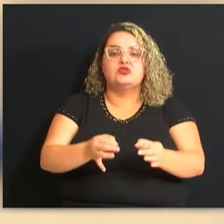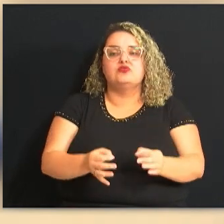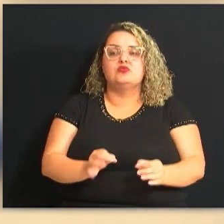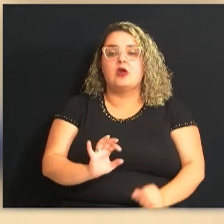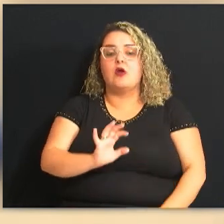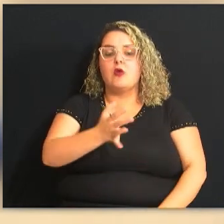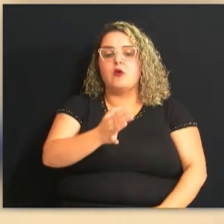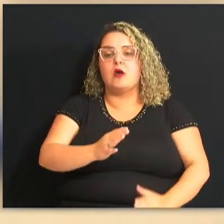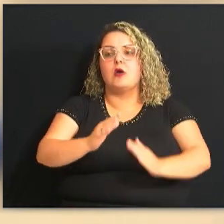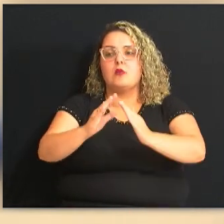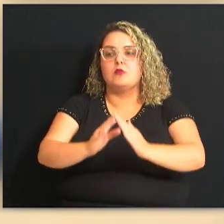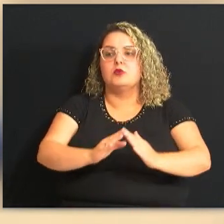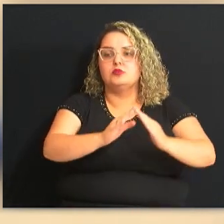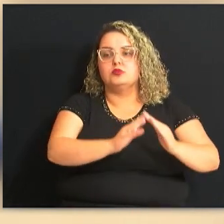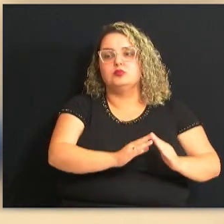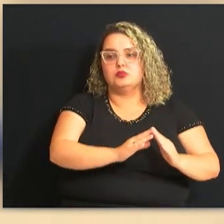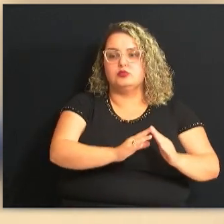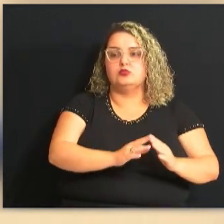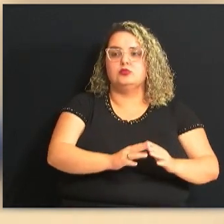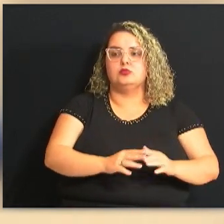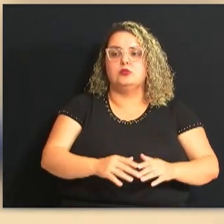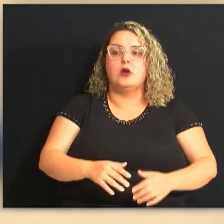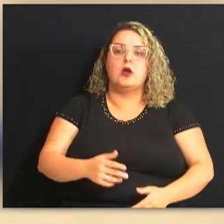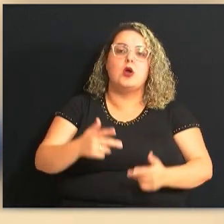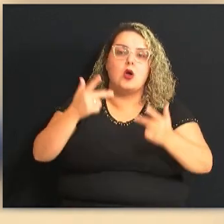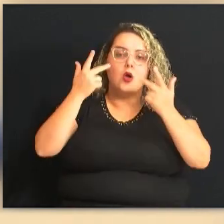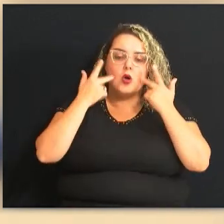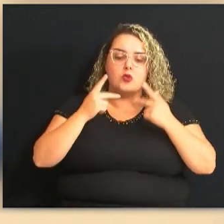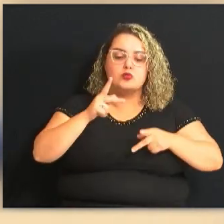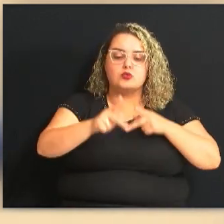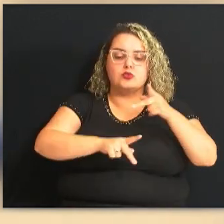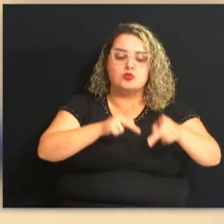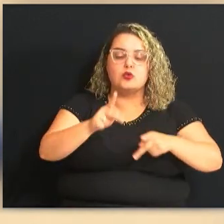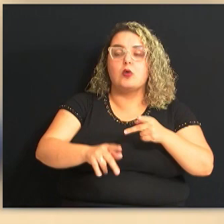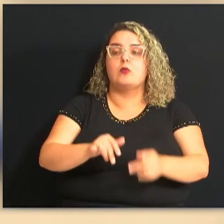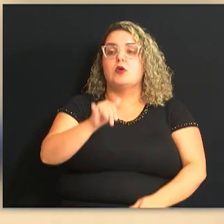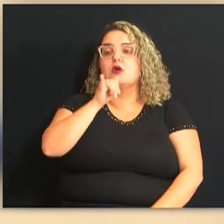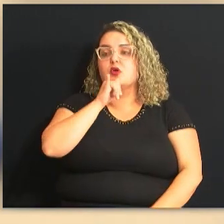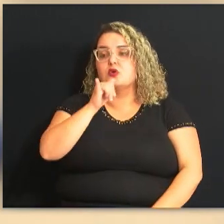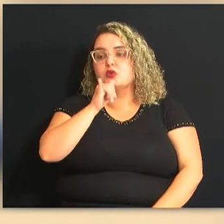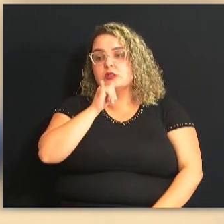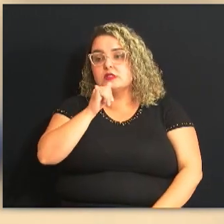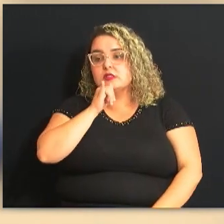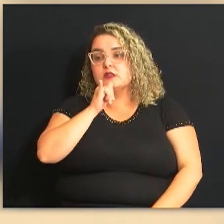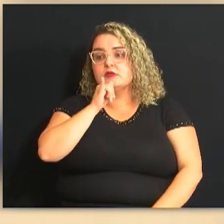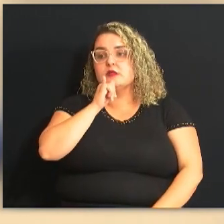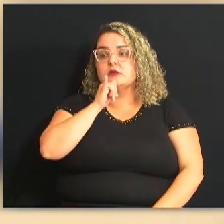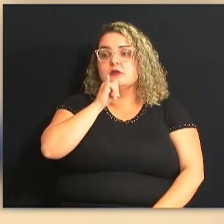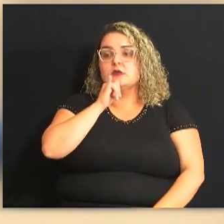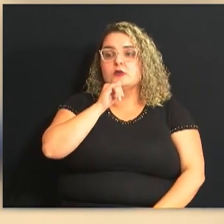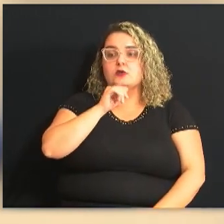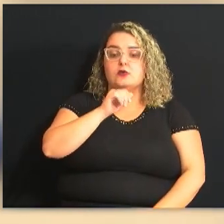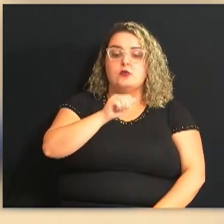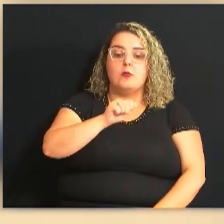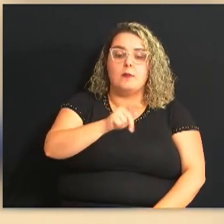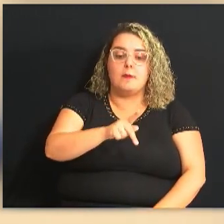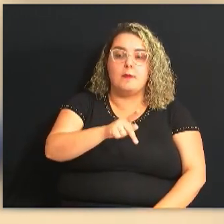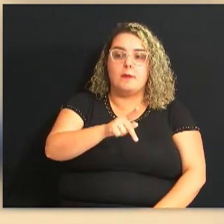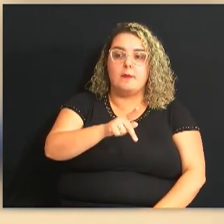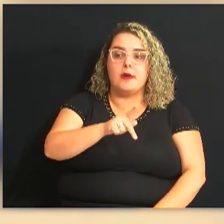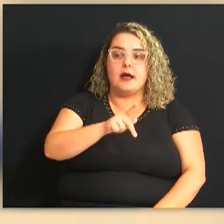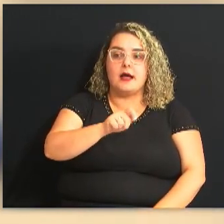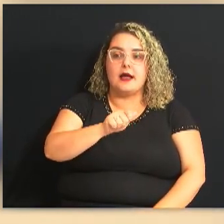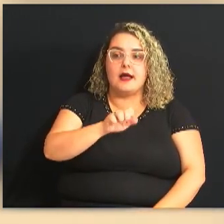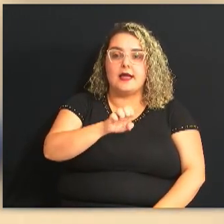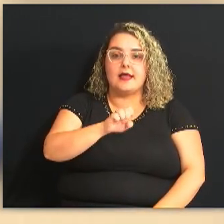de unidades de habitação popular, como, por exemplo, do Abaeté. Então, eu fiz